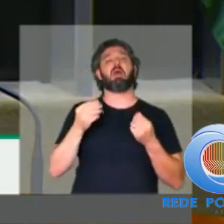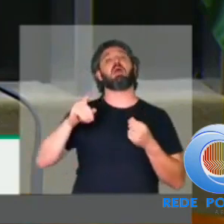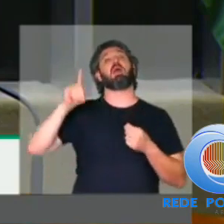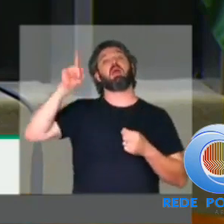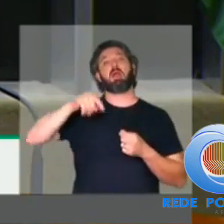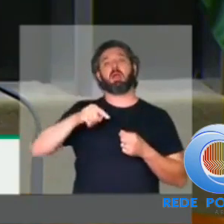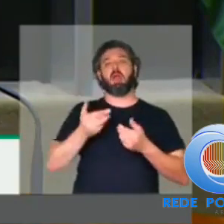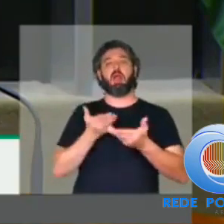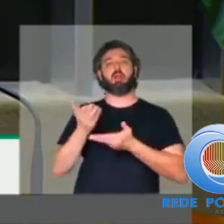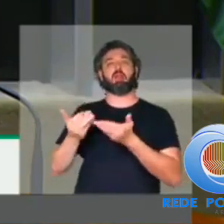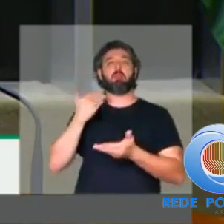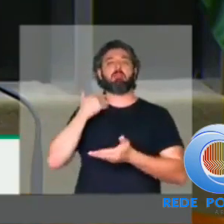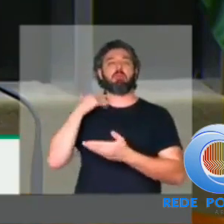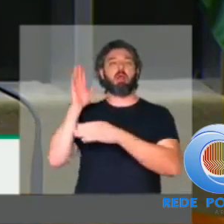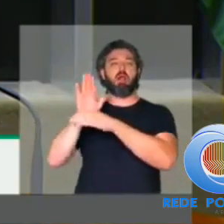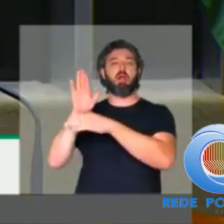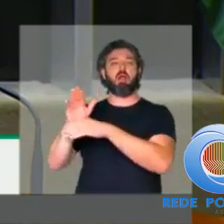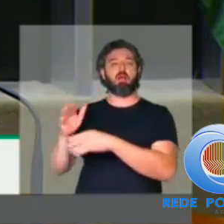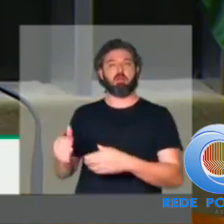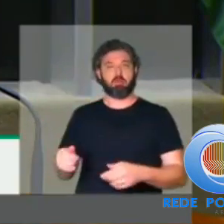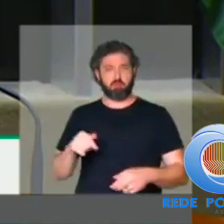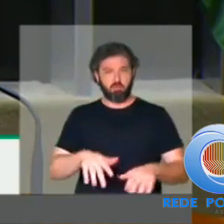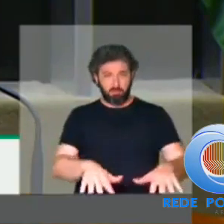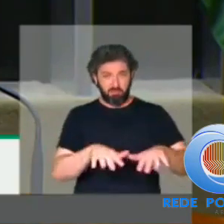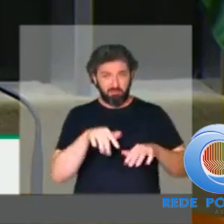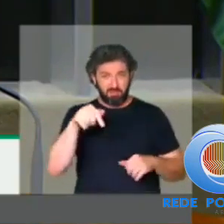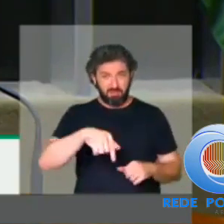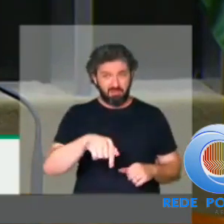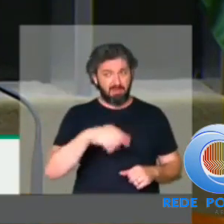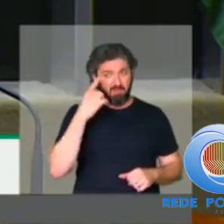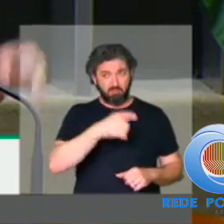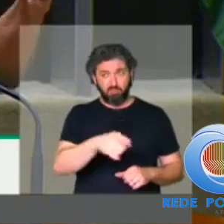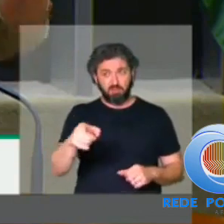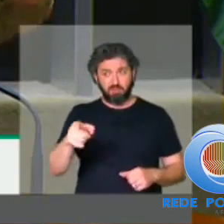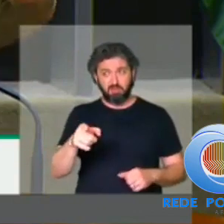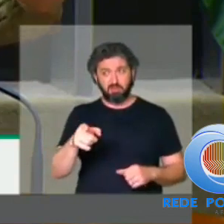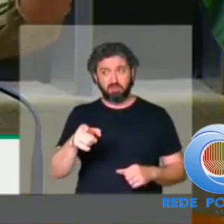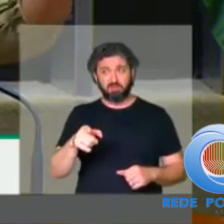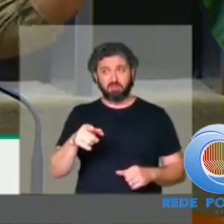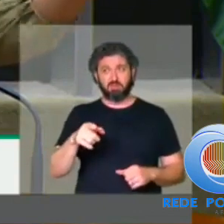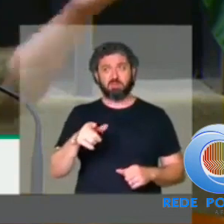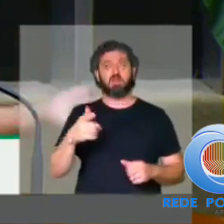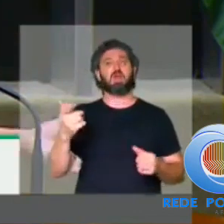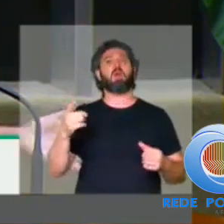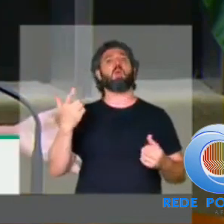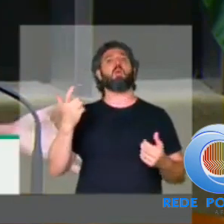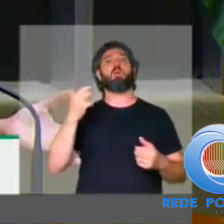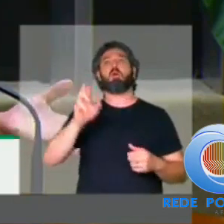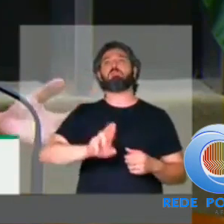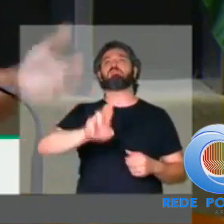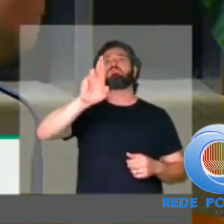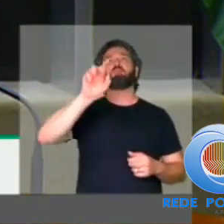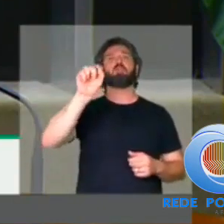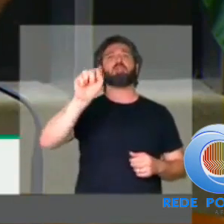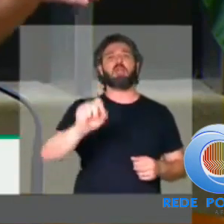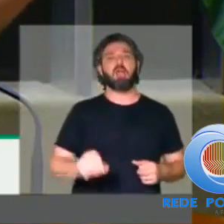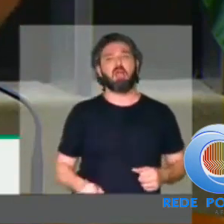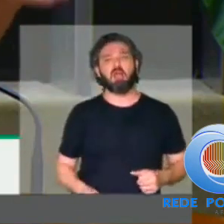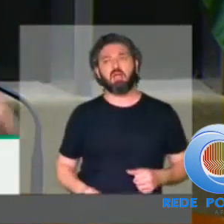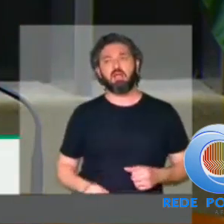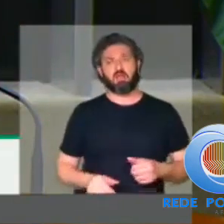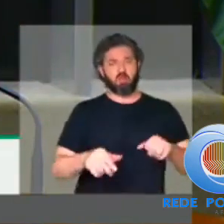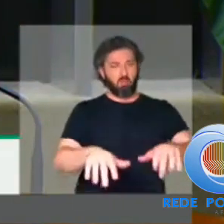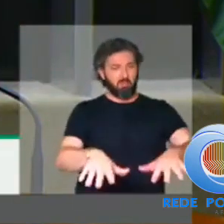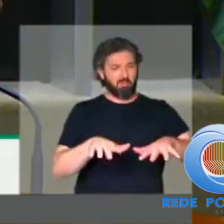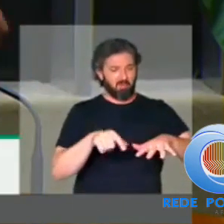bancos. E este plenário aqui, colegas parlamentares, que vocação é essa que tem